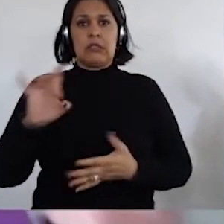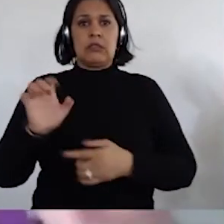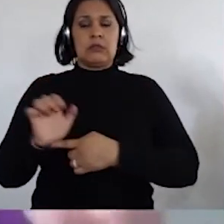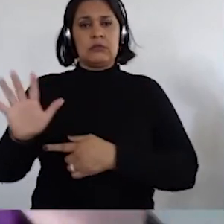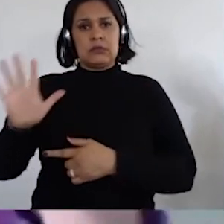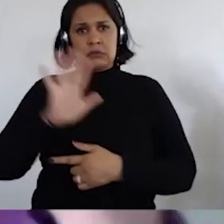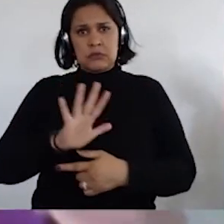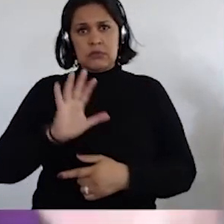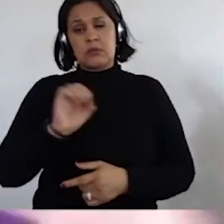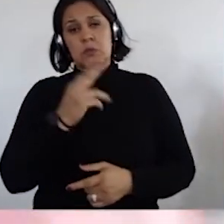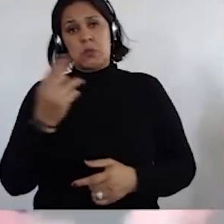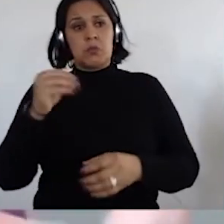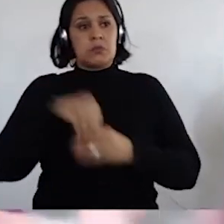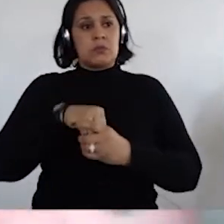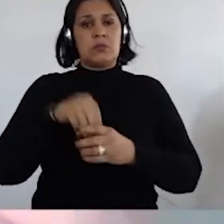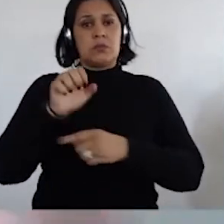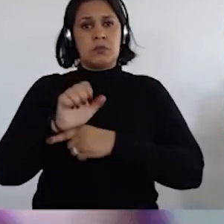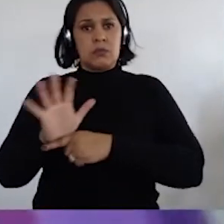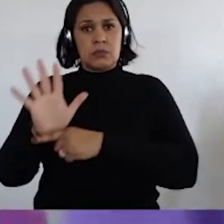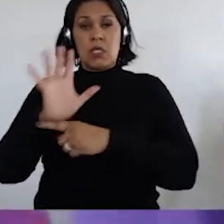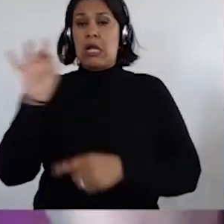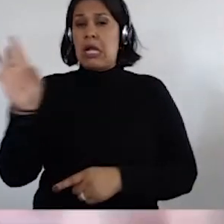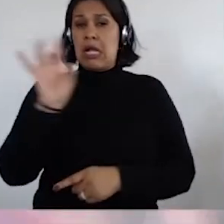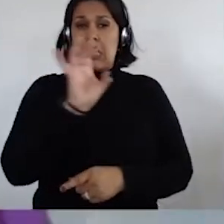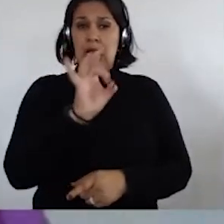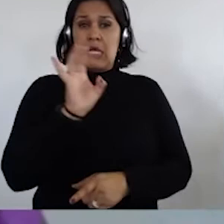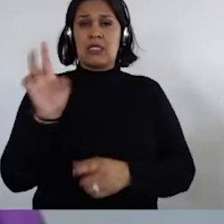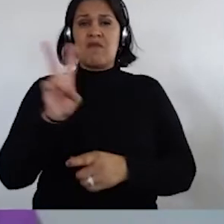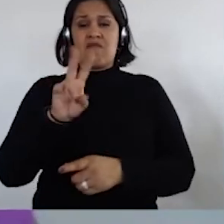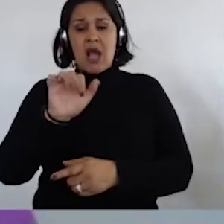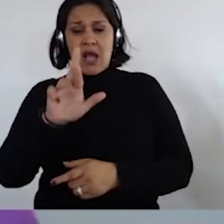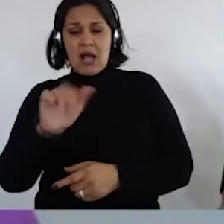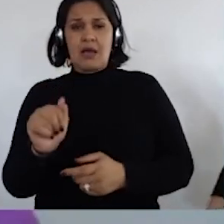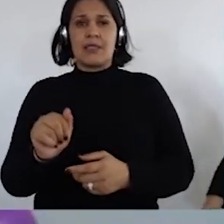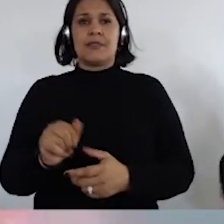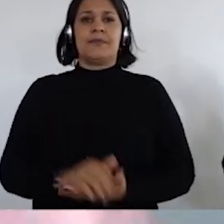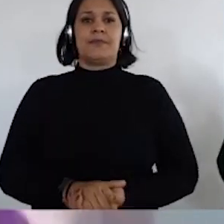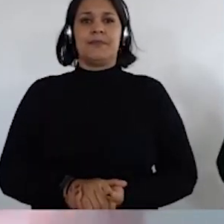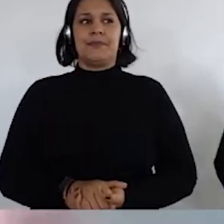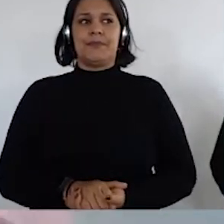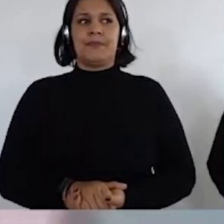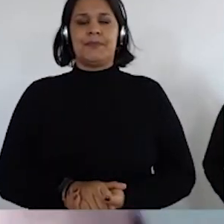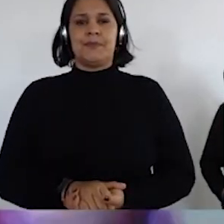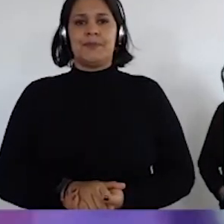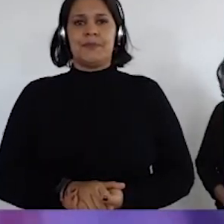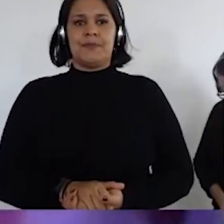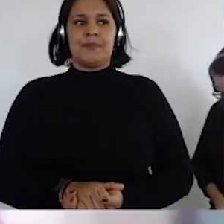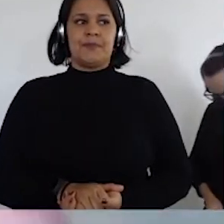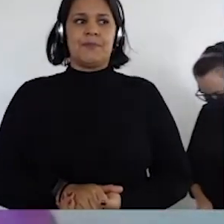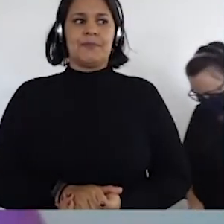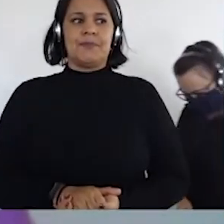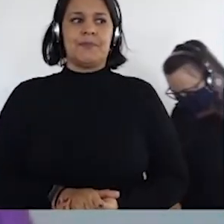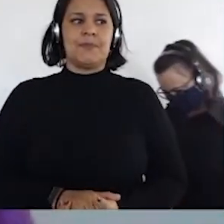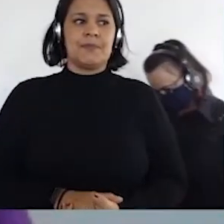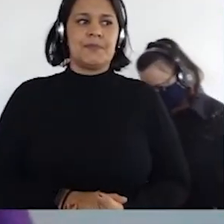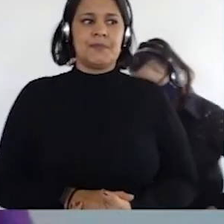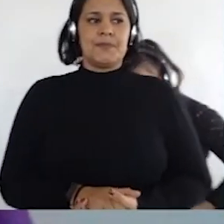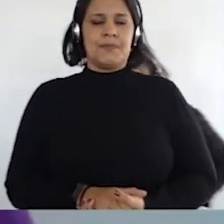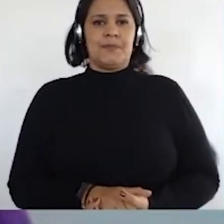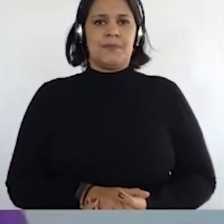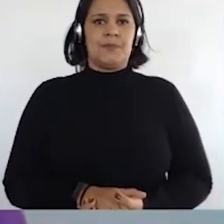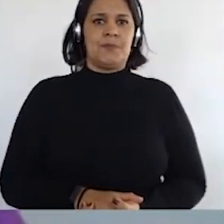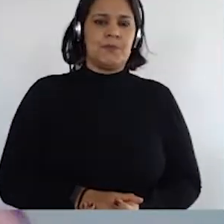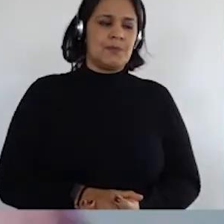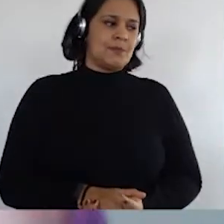dentro do estado, cada juizado, cada vara usa um sistema diferente, um usa o WhatsApp, outro